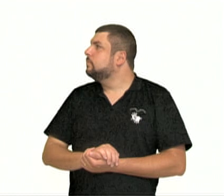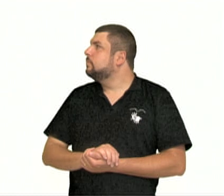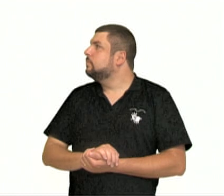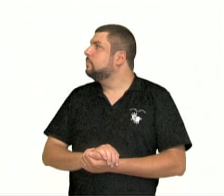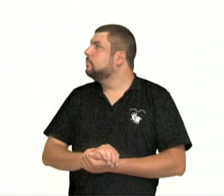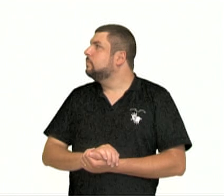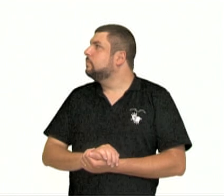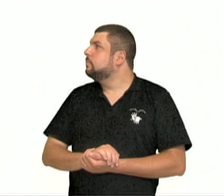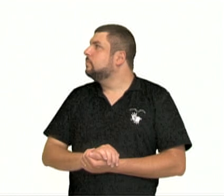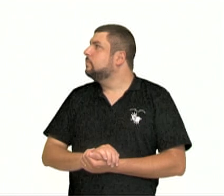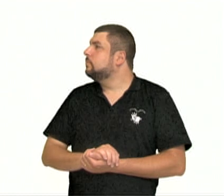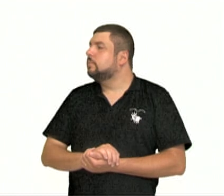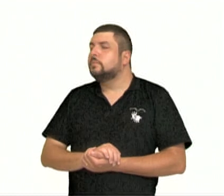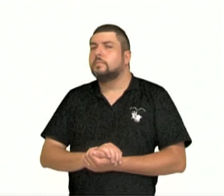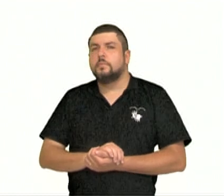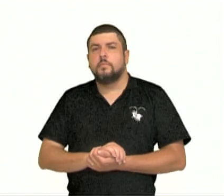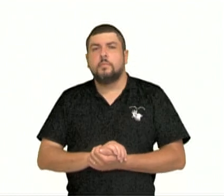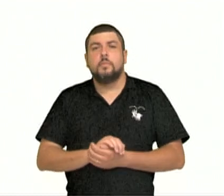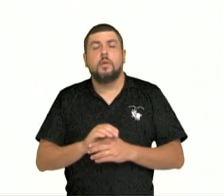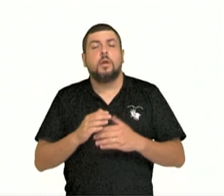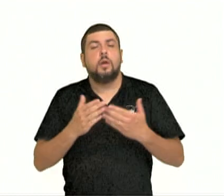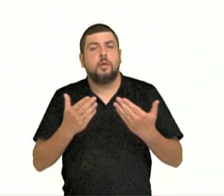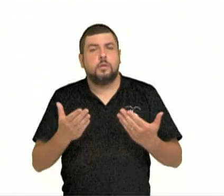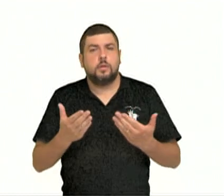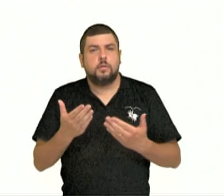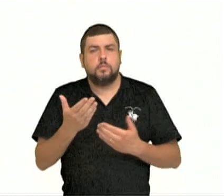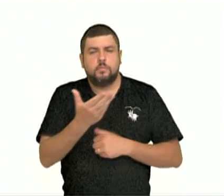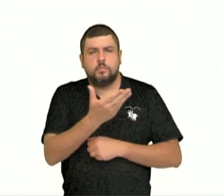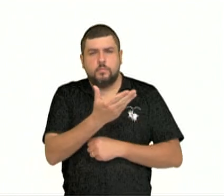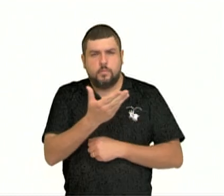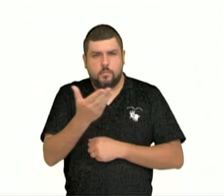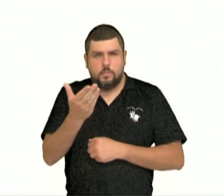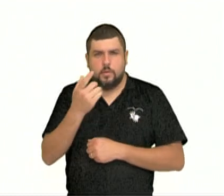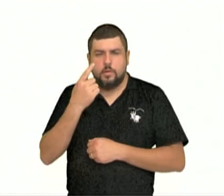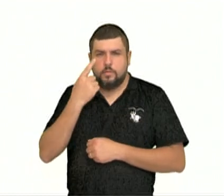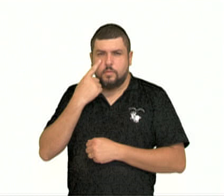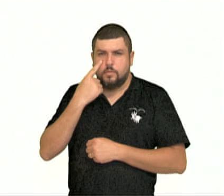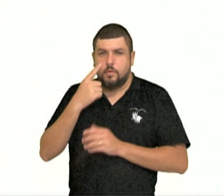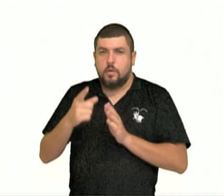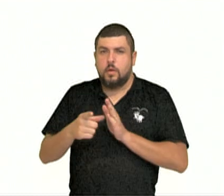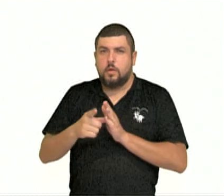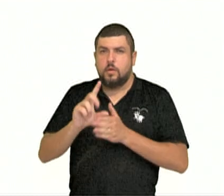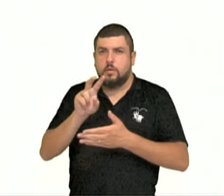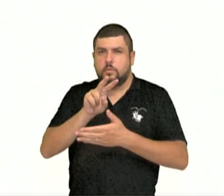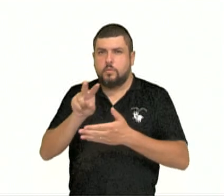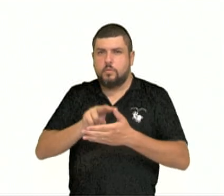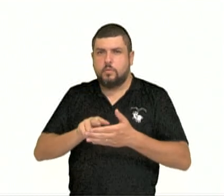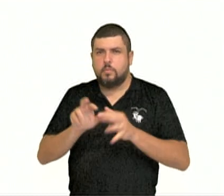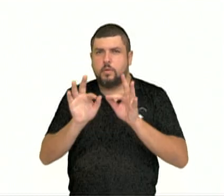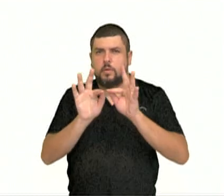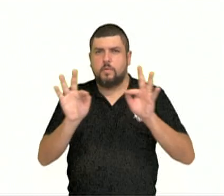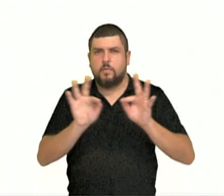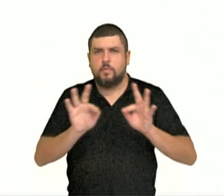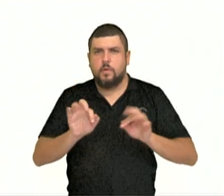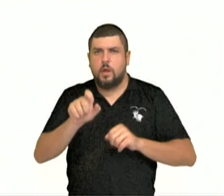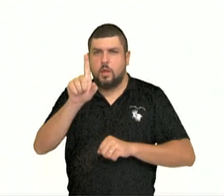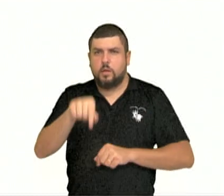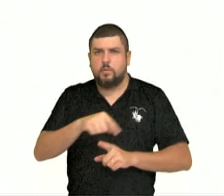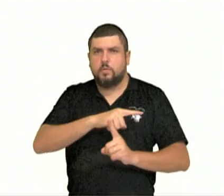mais convincentes? Então, vocês viram ali que os conselhos que lemos anteriormente, eles estão em uma forma de